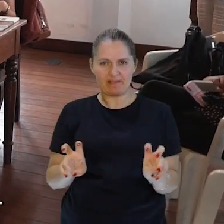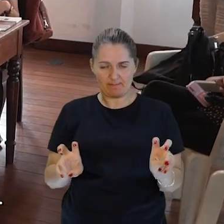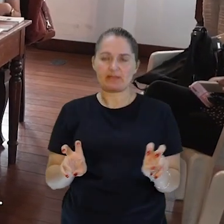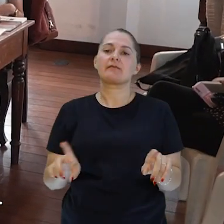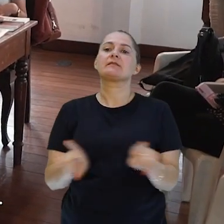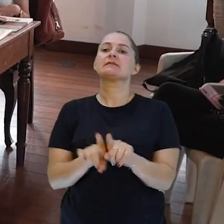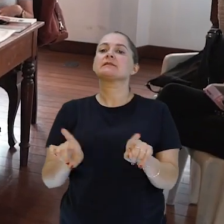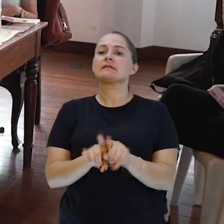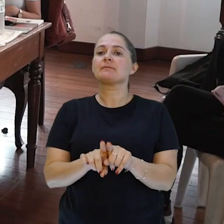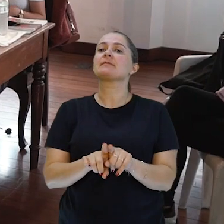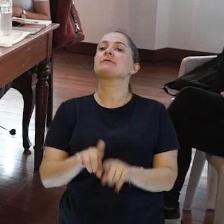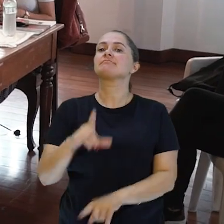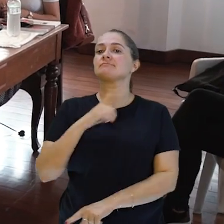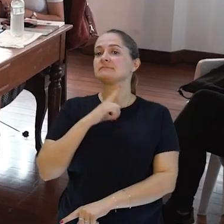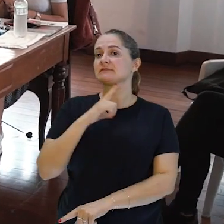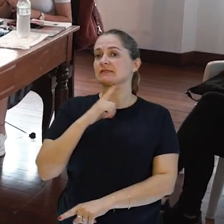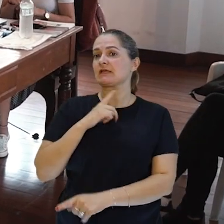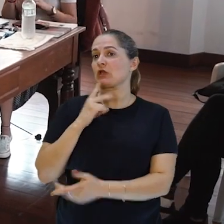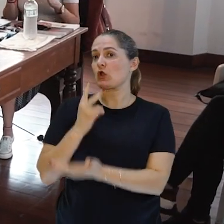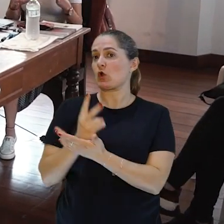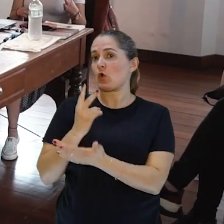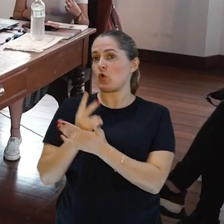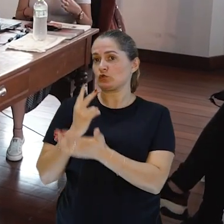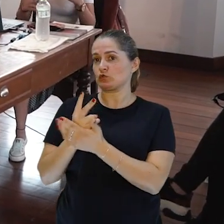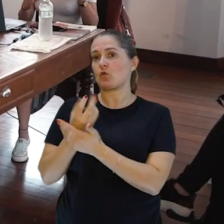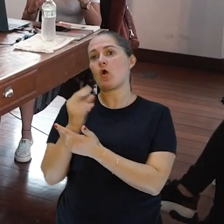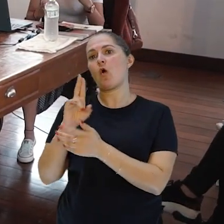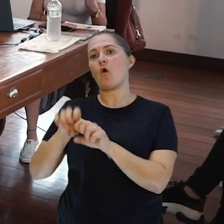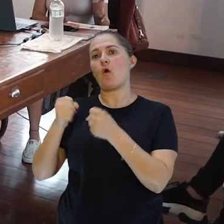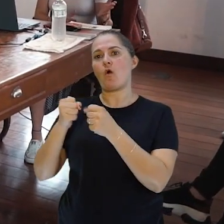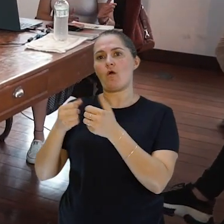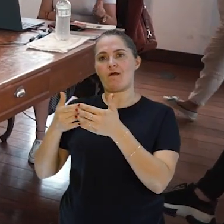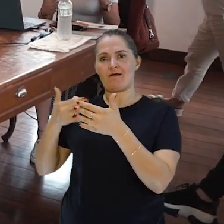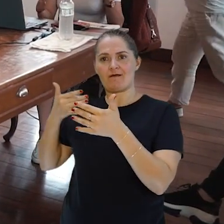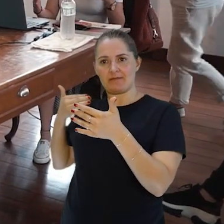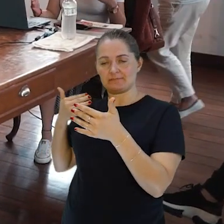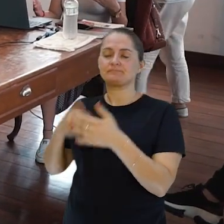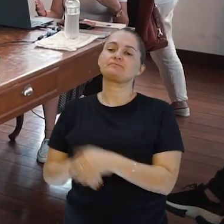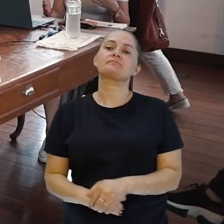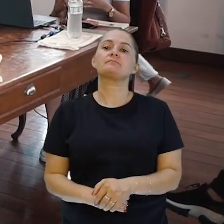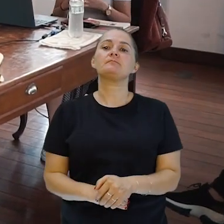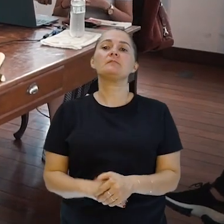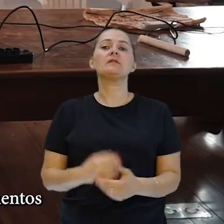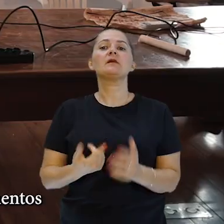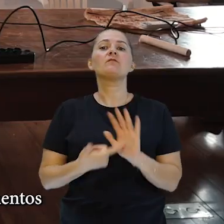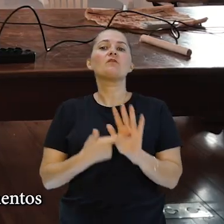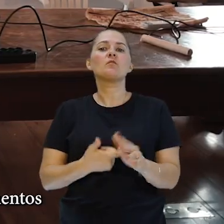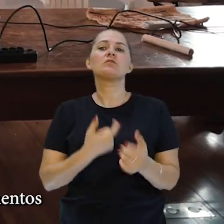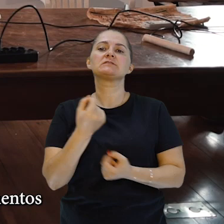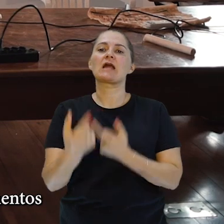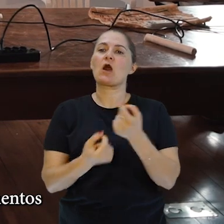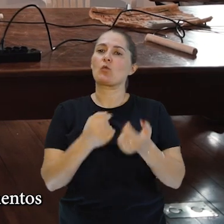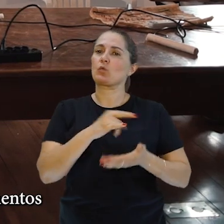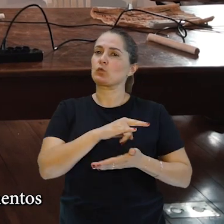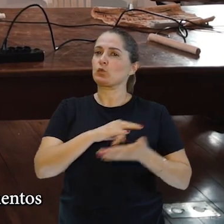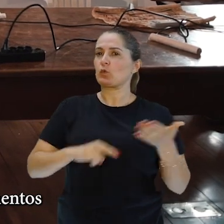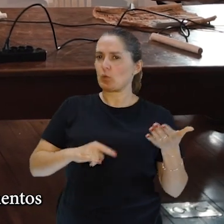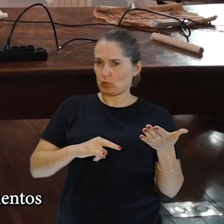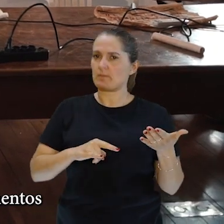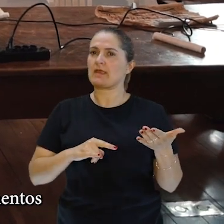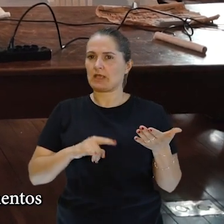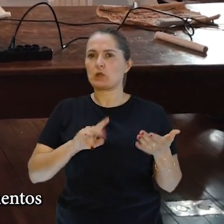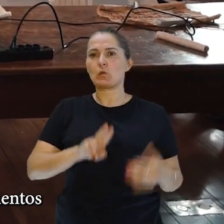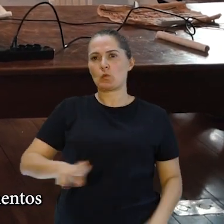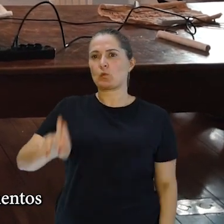questões temáticas, né? E também vem a questão de continuidades e rupturas. Vou falar um pouquinho sobre